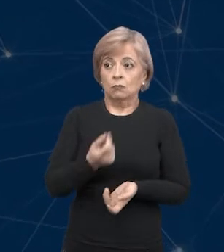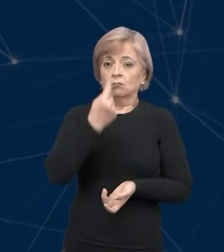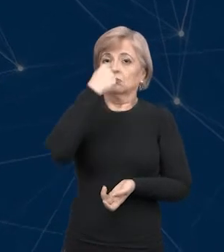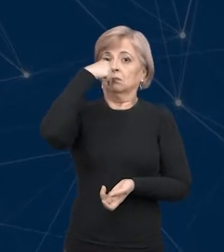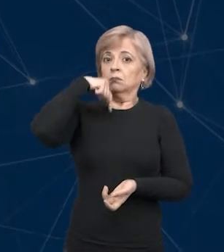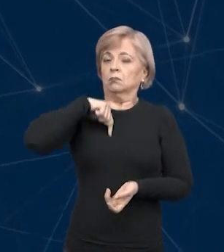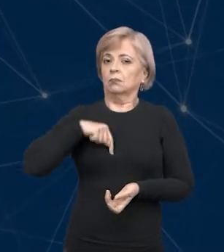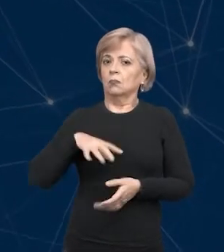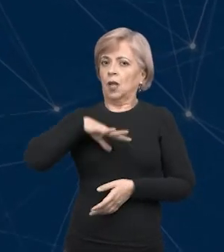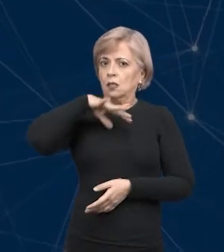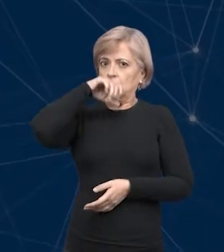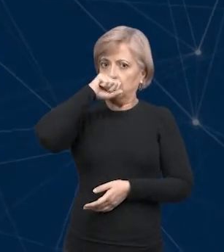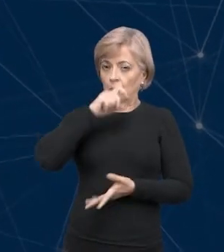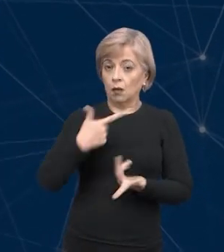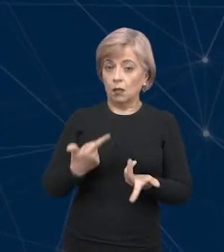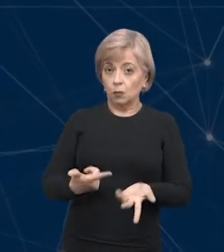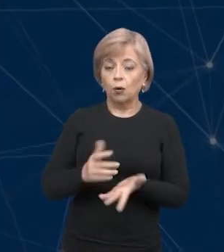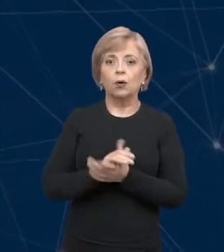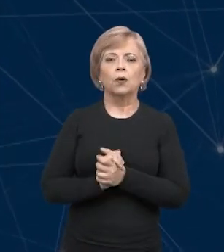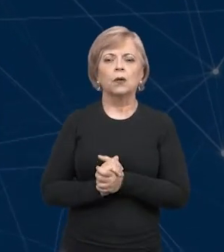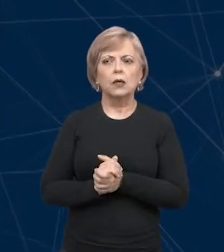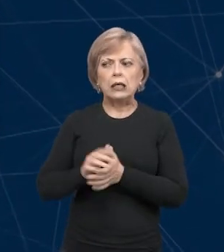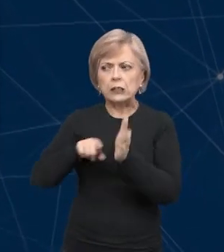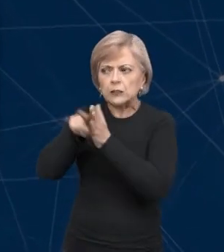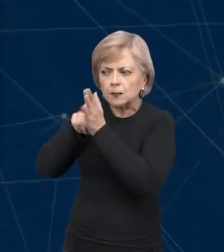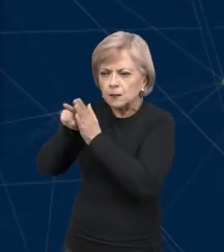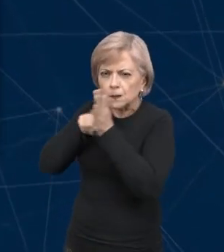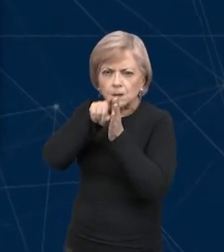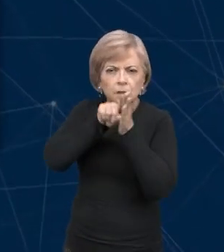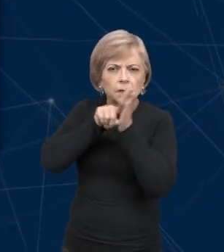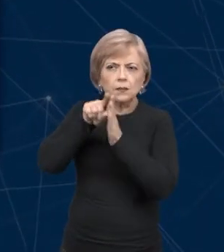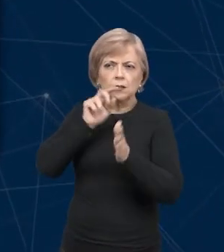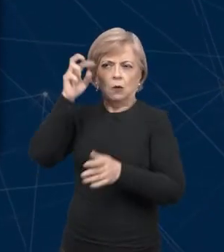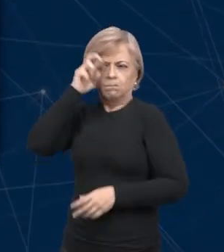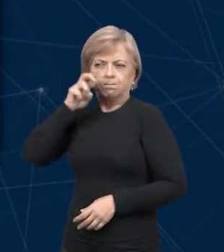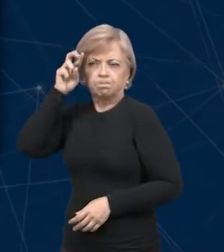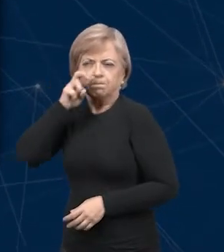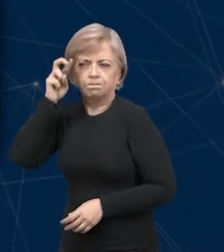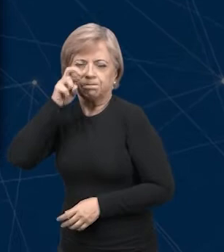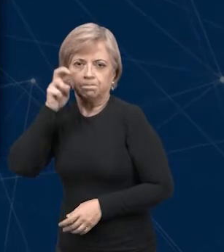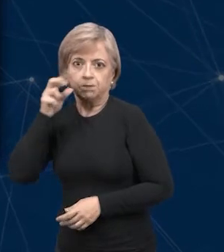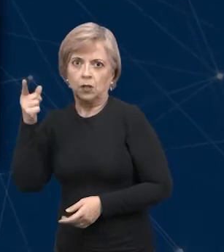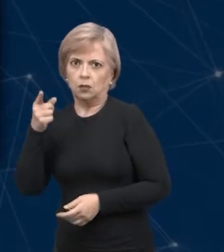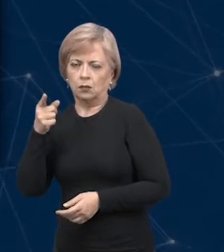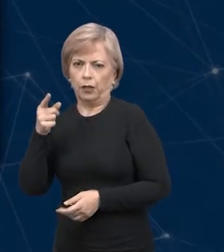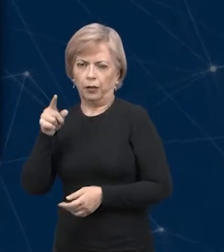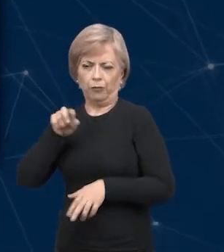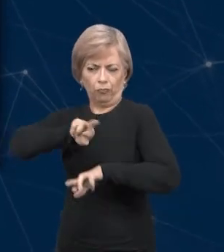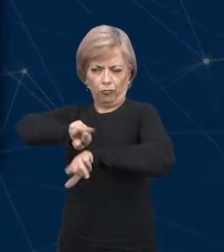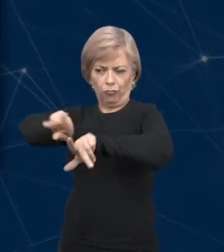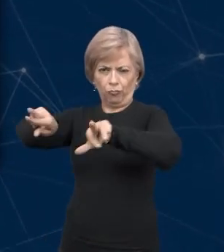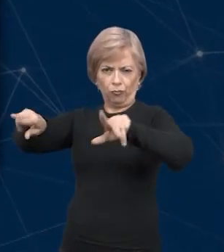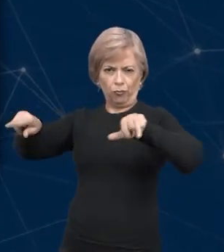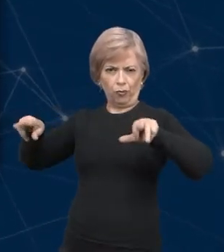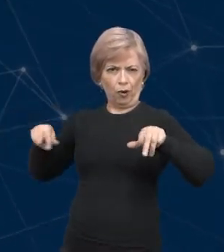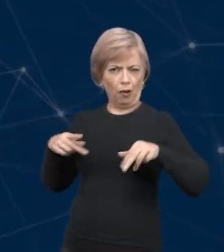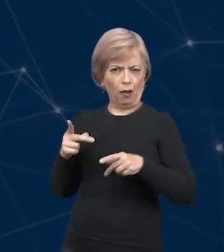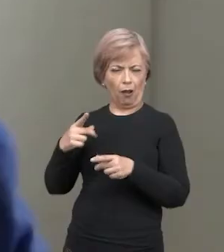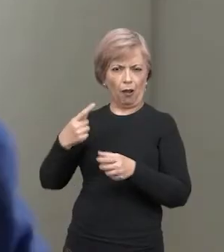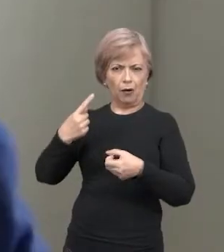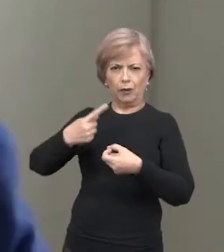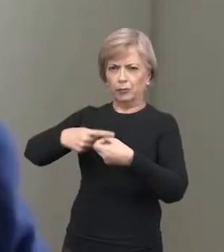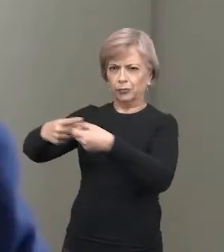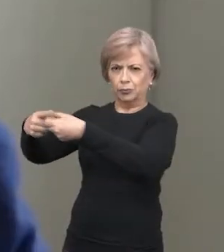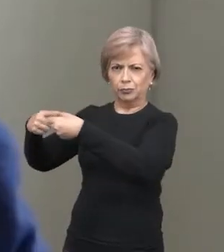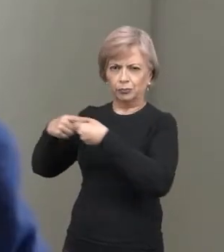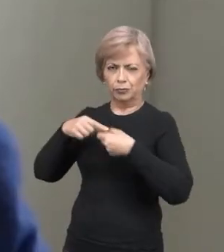pelo Estado do Rio de Janeiro, investigação dessa que acabou sendo levada a cabo por diversos órgãos ministeriais, digamos assim,